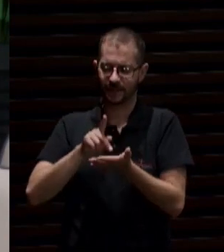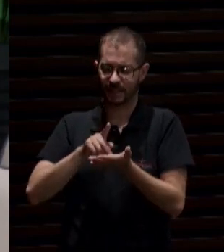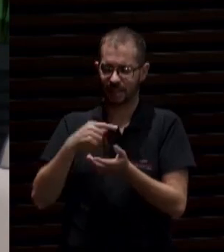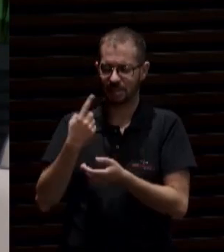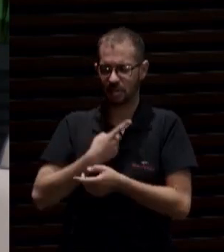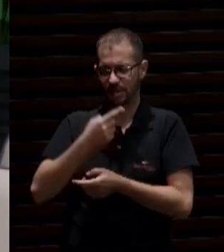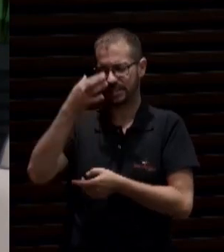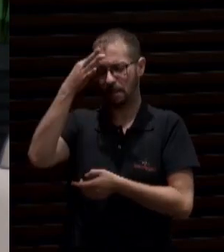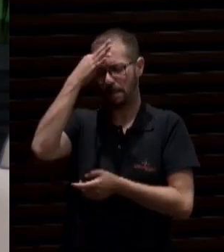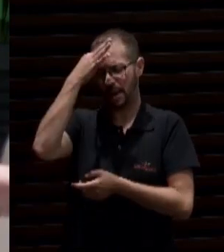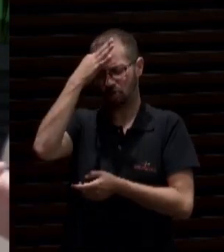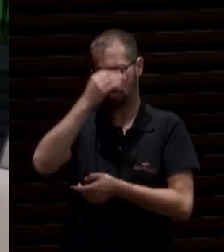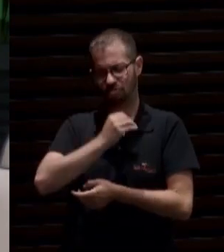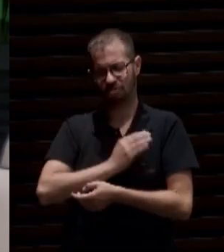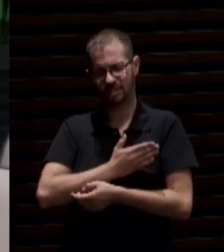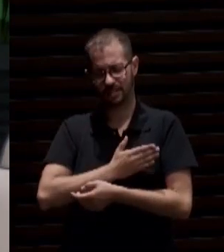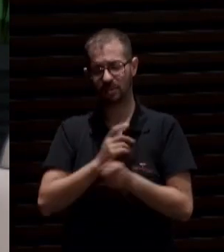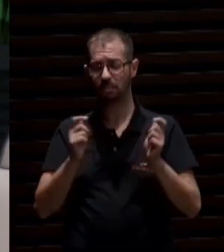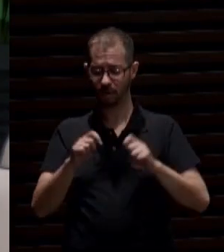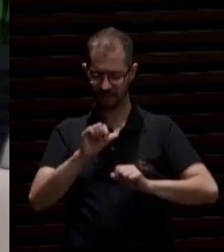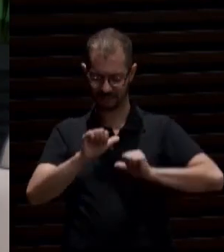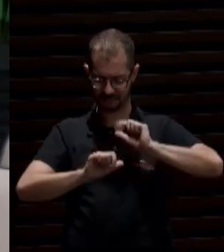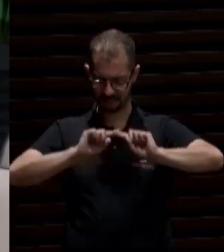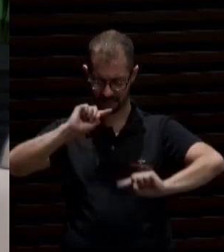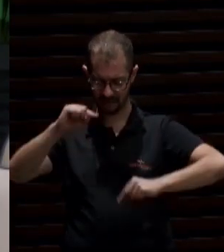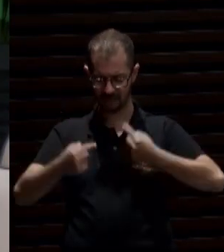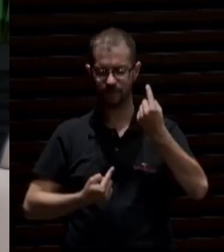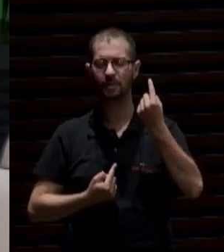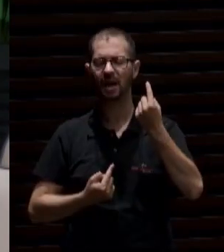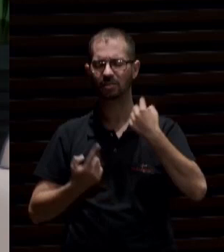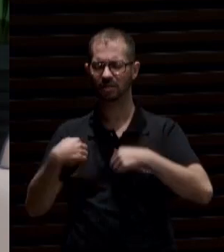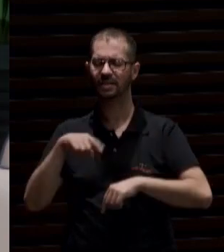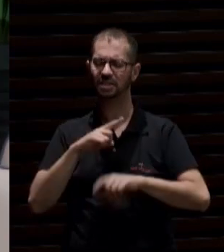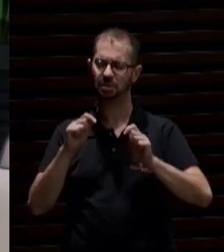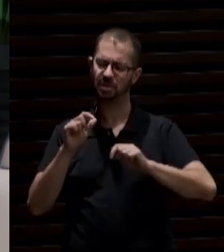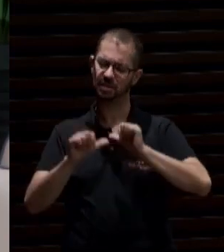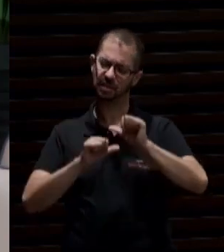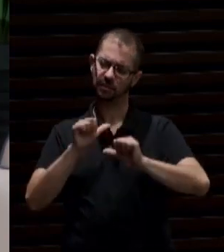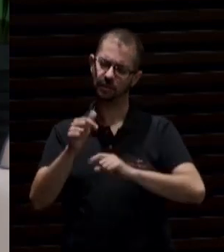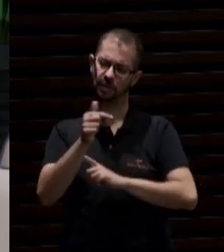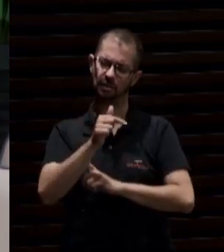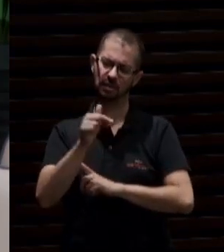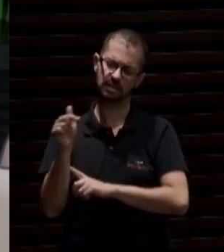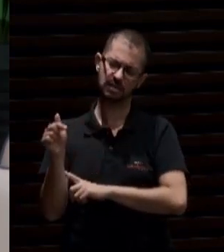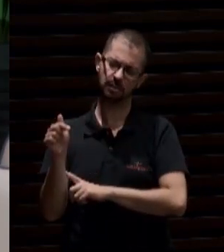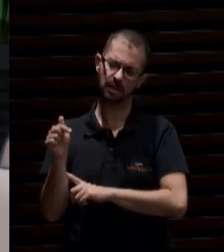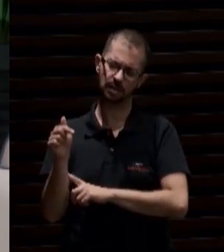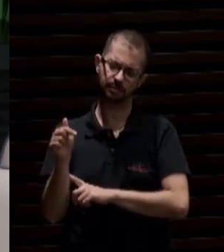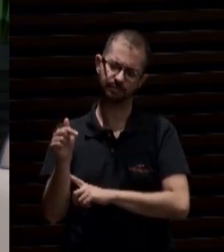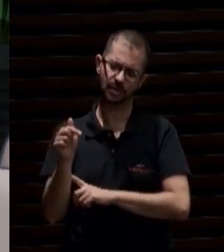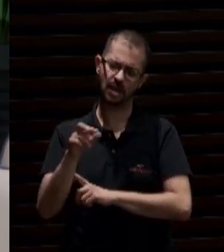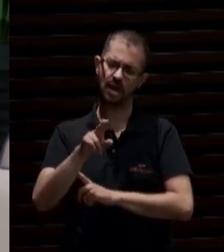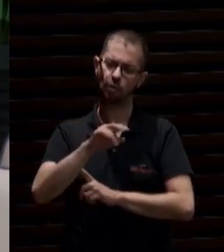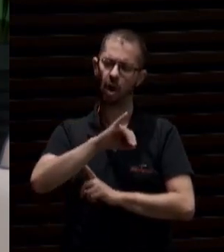coração. Que saiamos transformados. Que também sejamos transformados ao longo dessa semana, Pai. Assim como